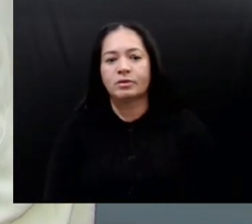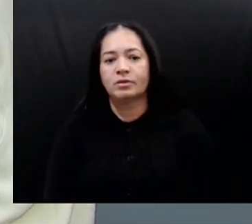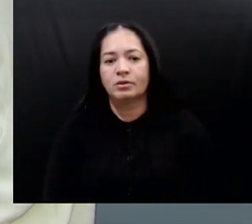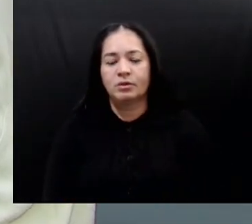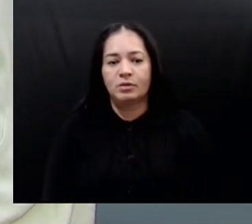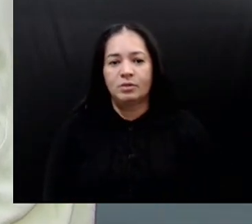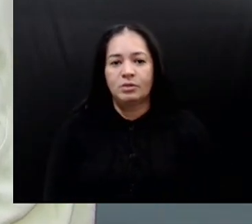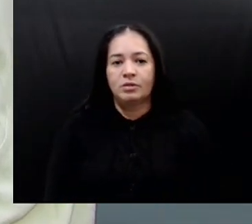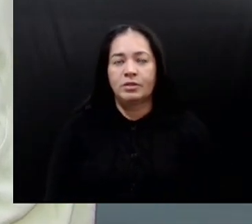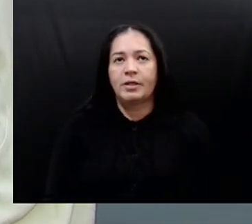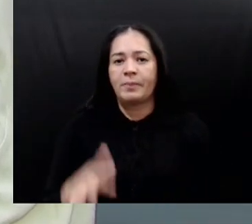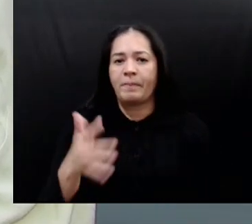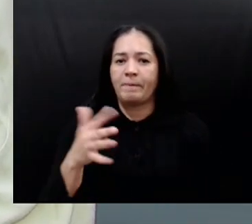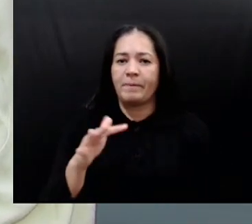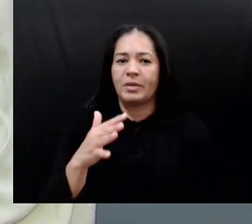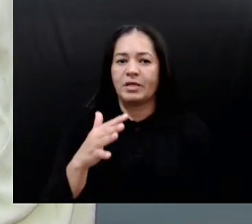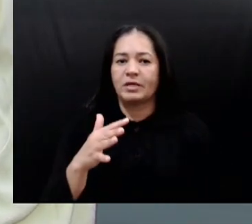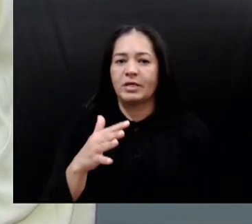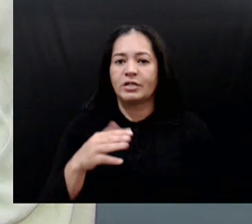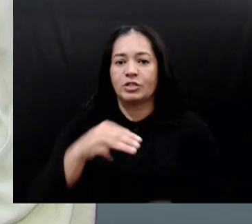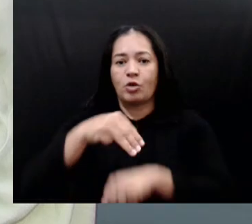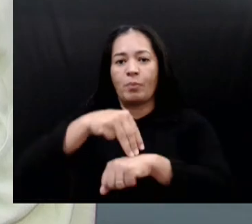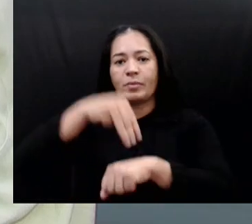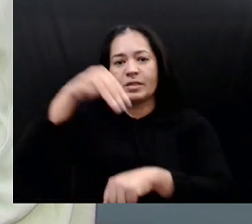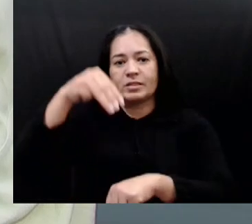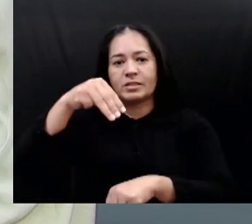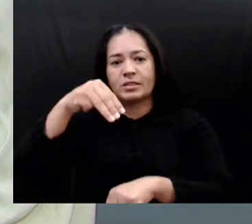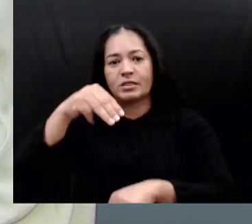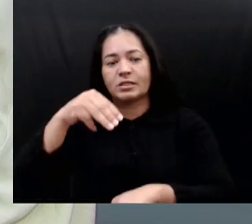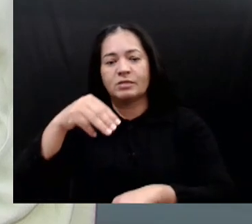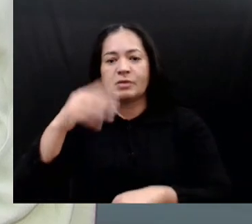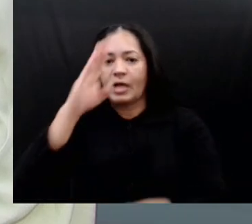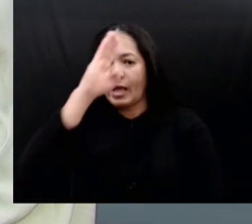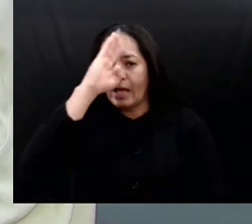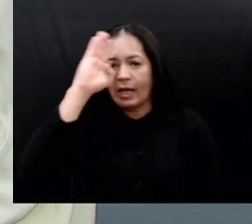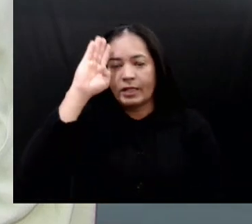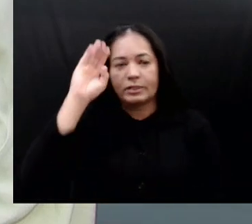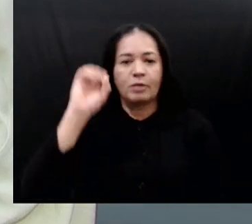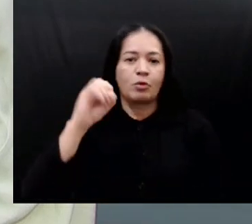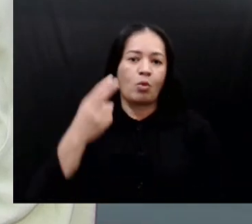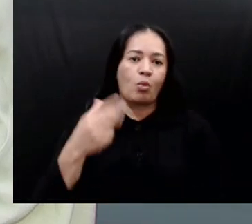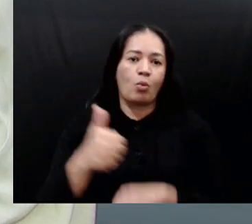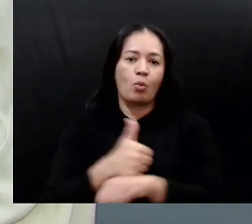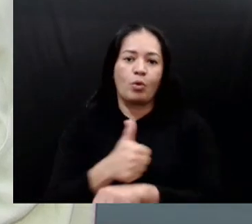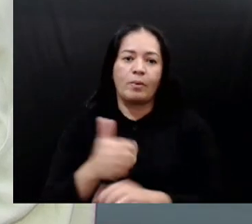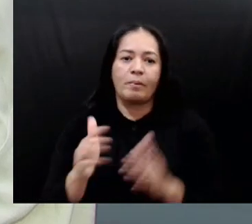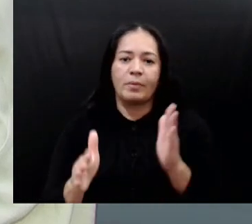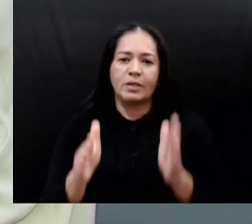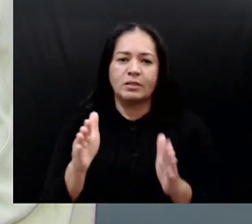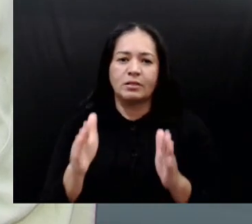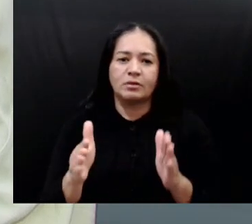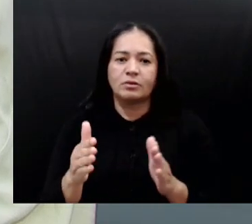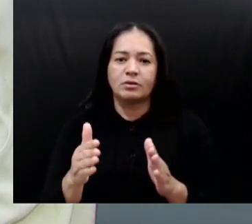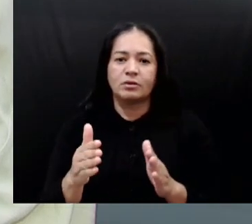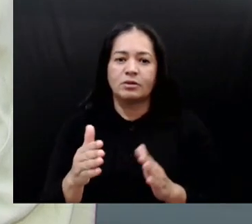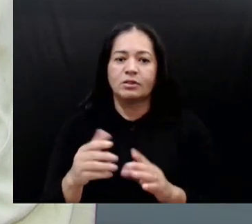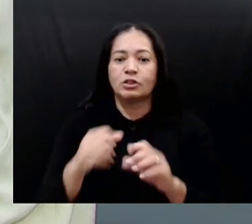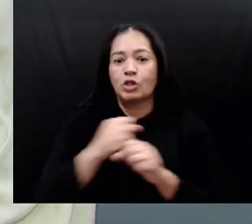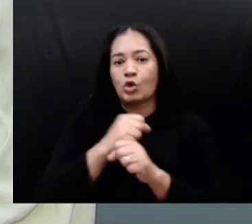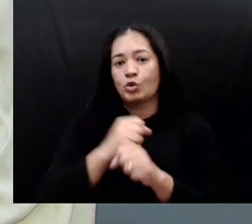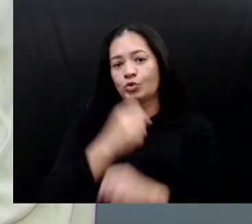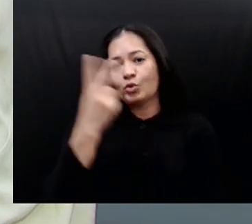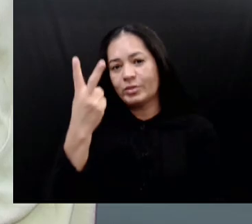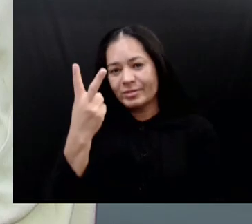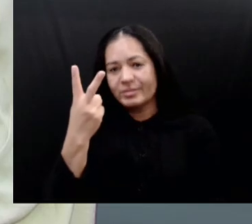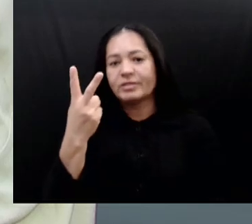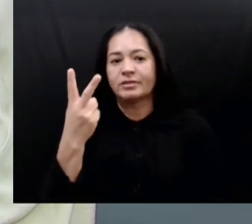os cursos de mestrado, seja ele acadêmico ou profissional, ele dura em média 24 meses. Então, são 2 anos mais ou menos